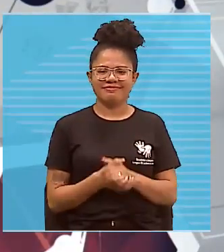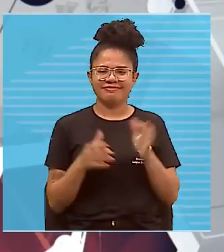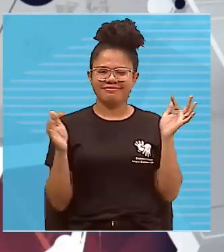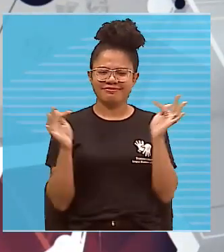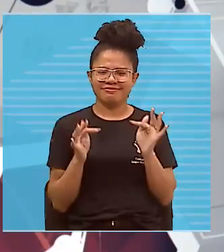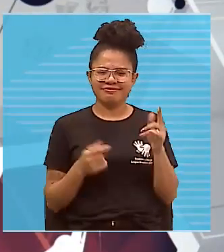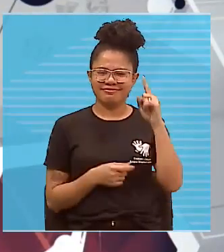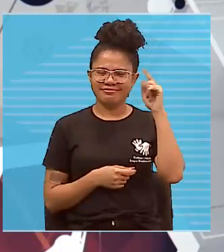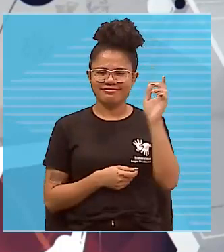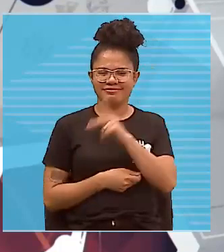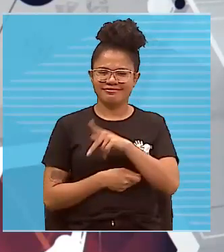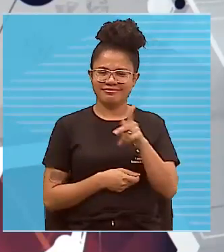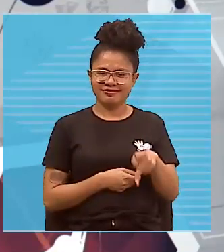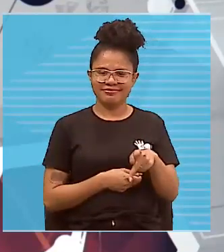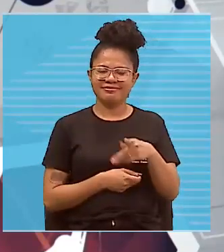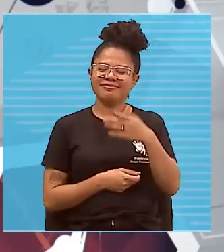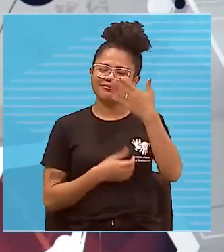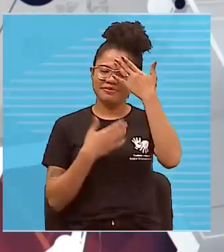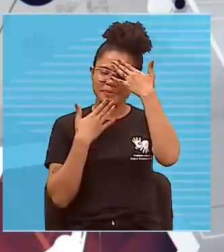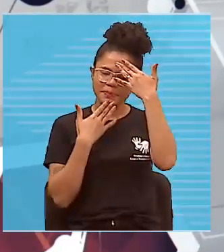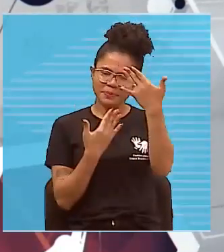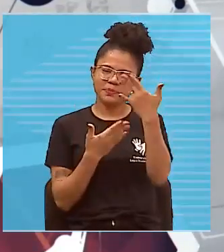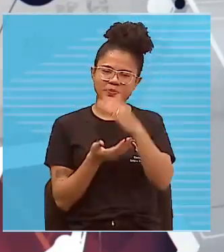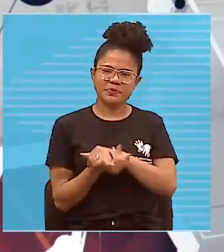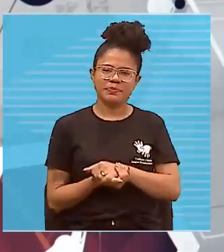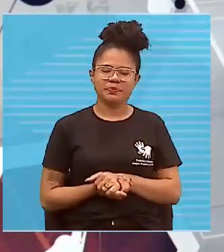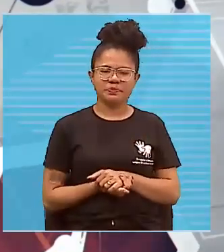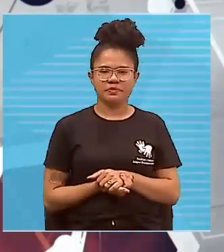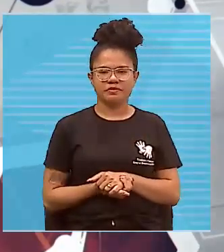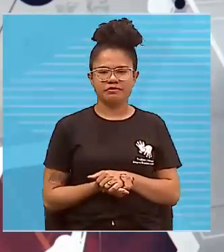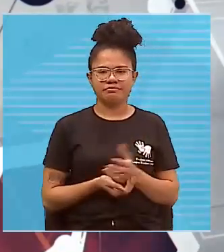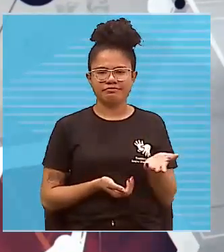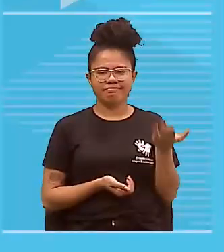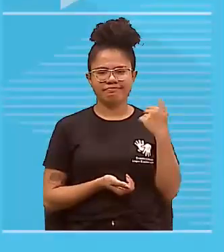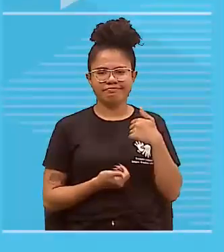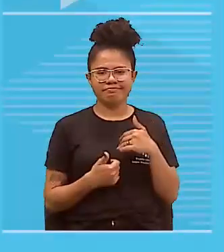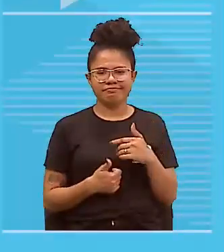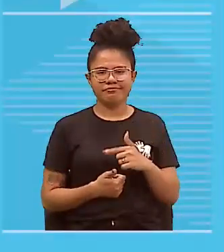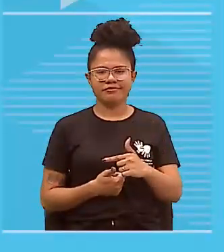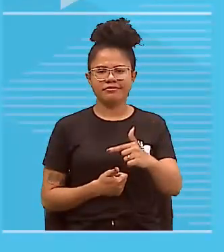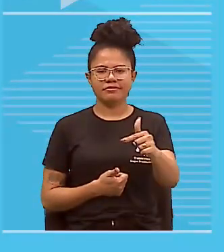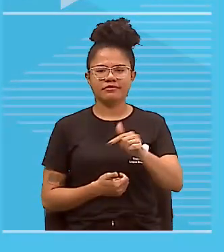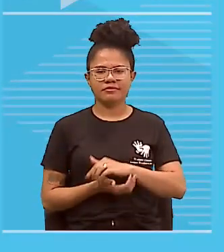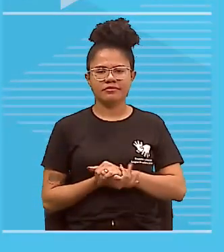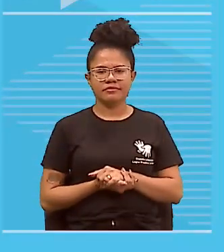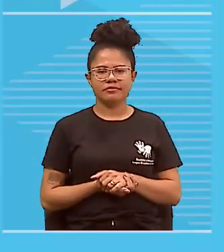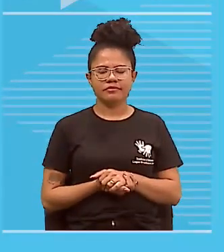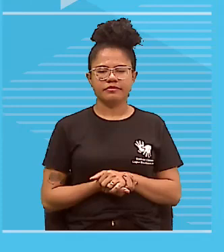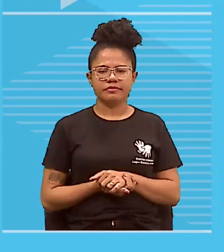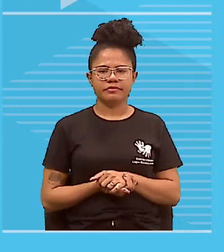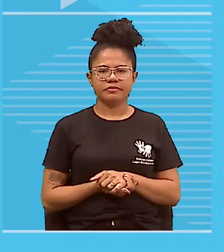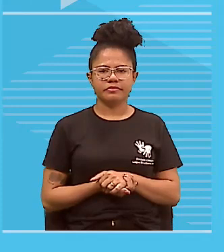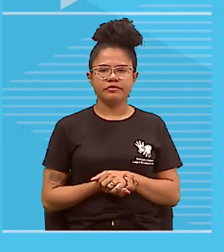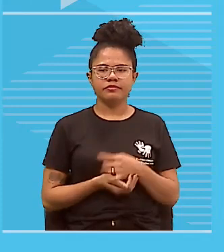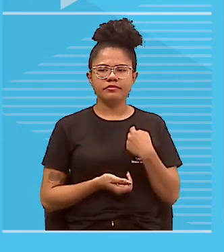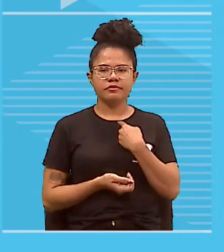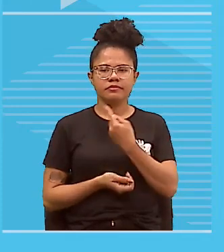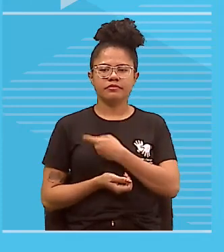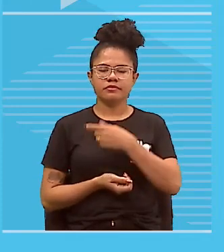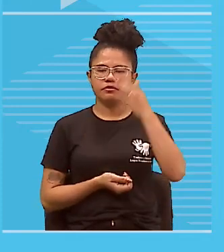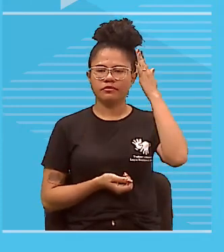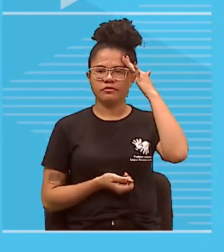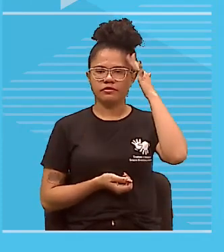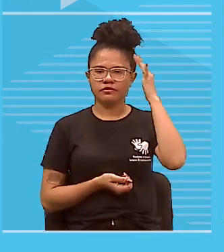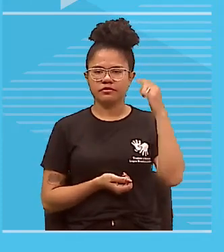professores e professoras. Obrigada, querida. Então vamos seguindo aqui para a gente ter um aproveitamento perfeito da nossa aulinha de